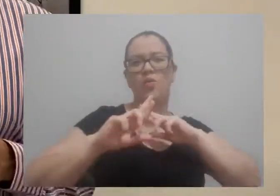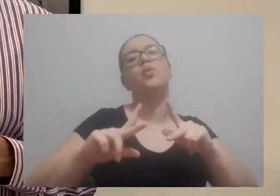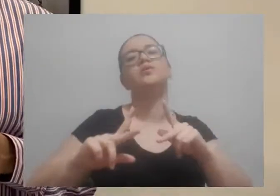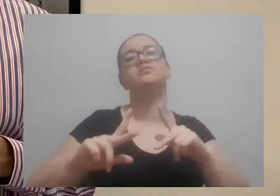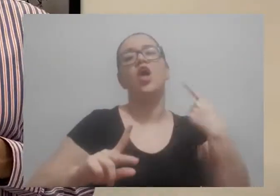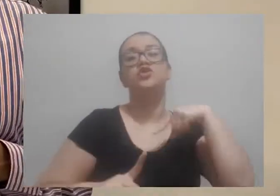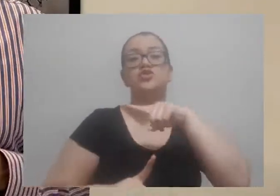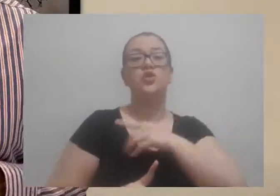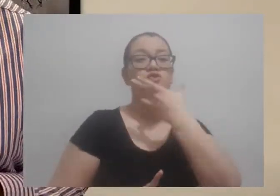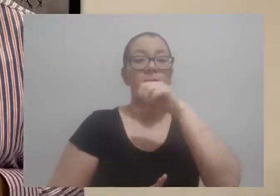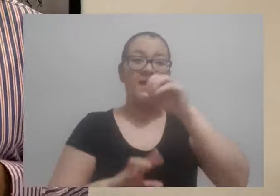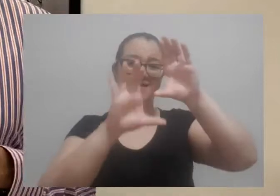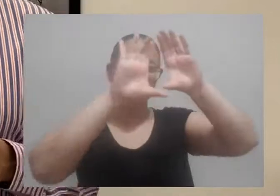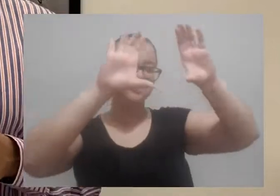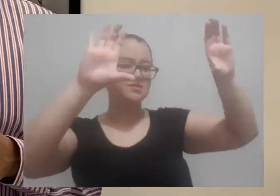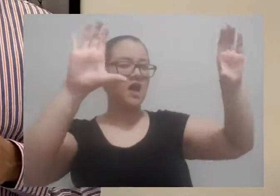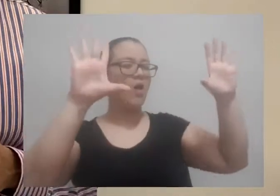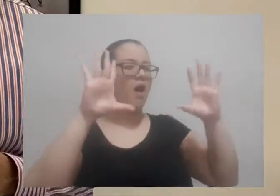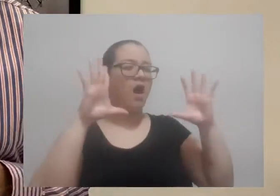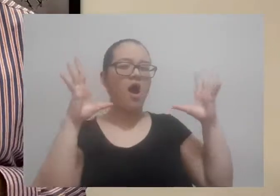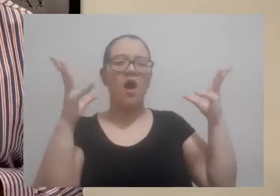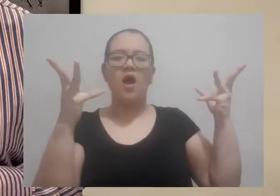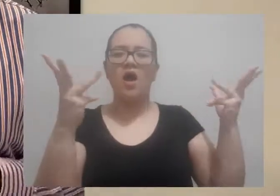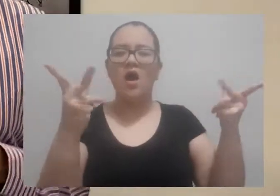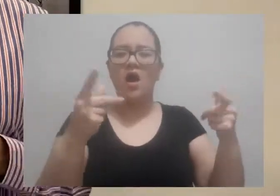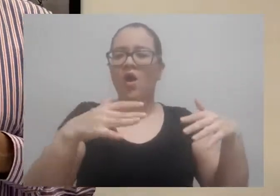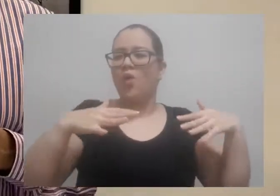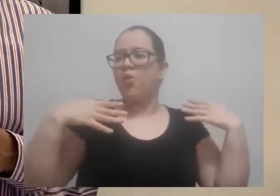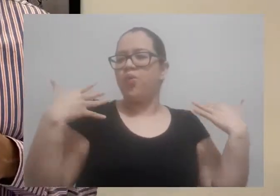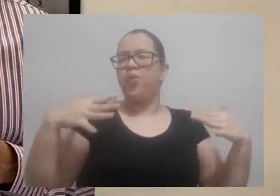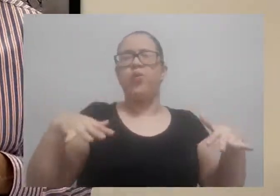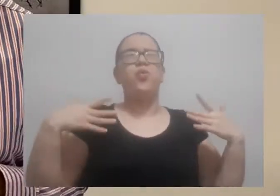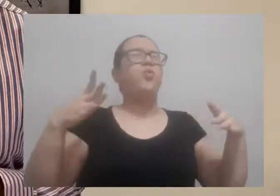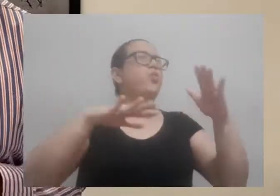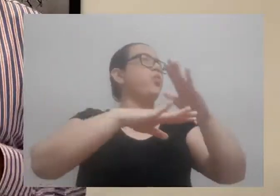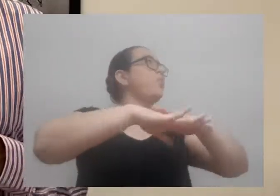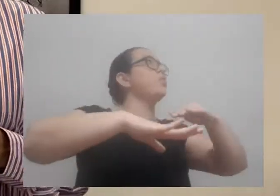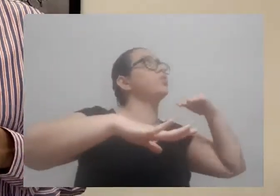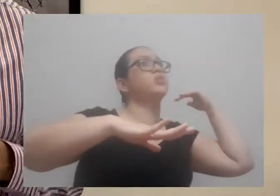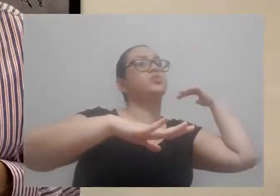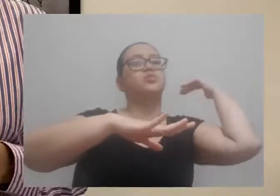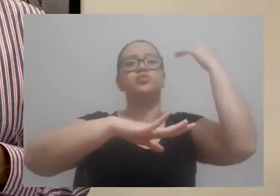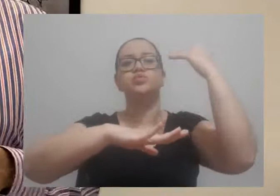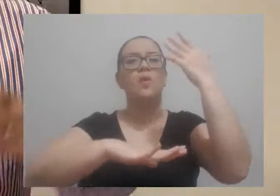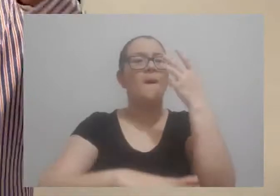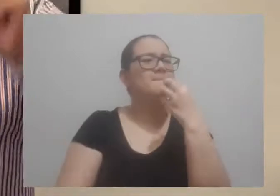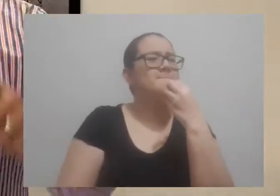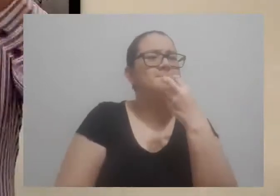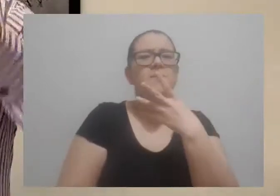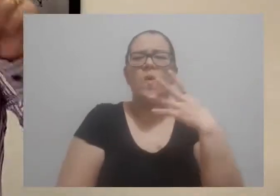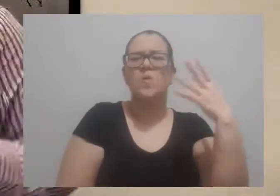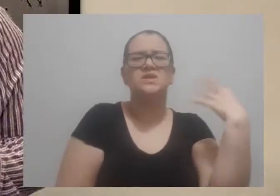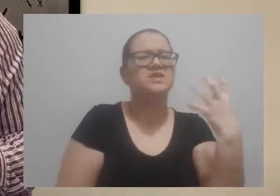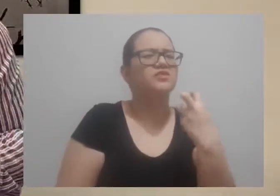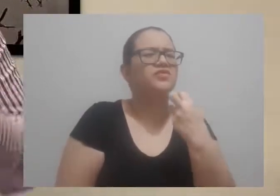Celeste, o nosso Pai de amor, o nosso Pai de bondade, aquele que é o nosso Redentor e o nosso Salvador, ele